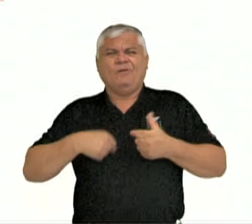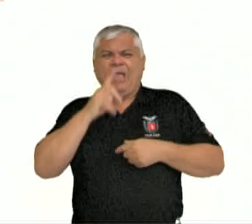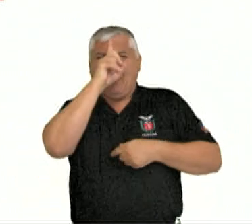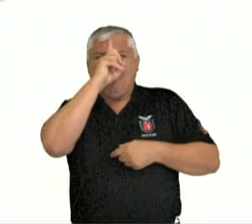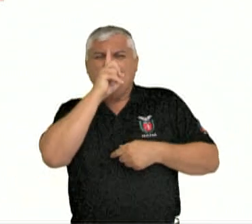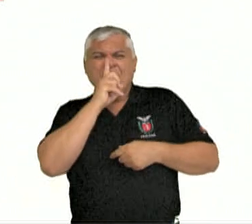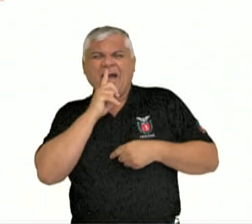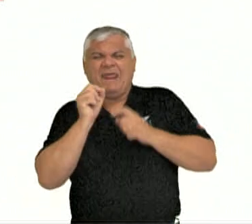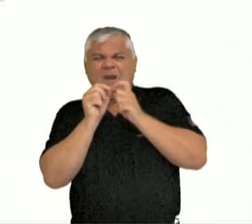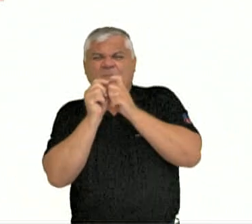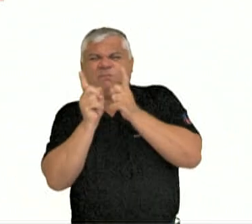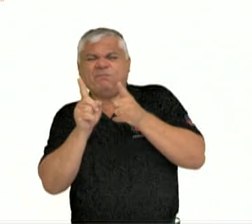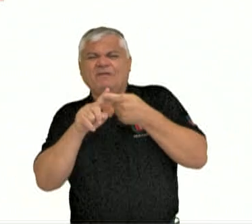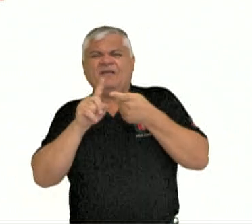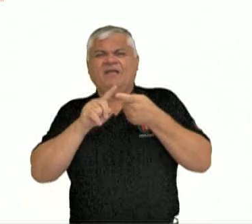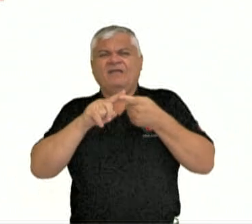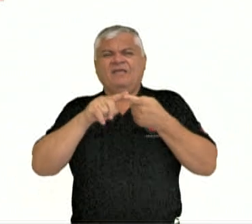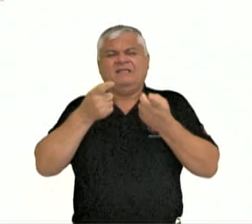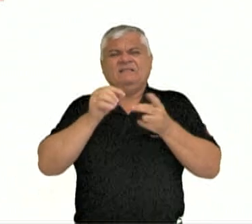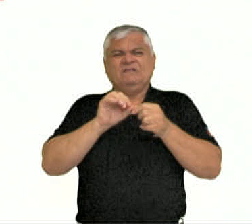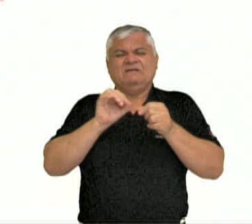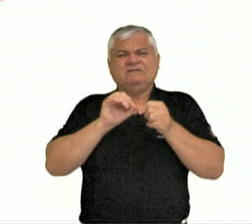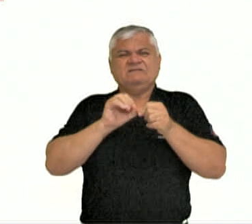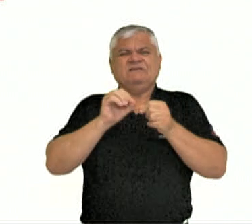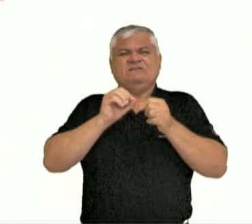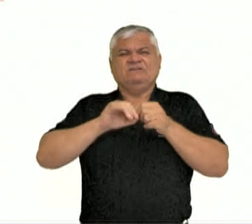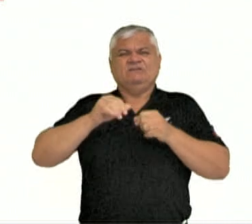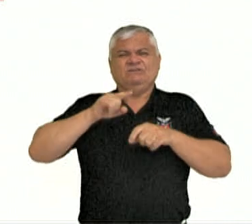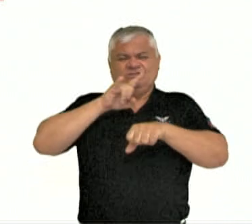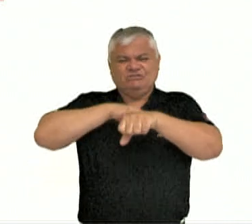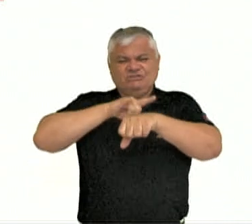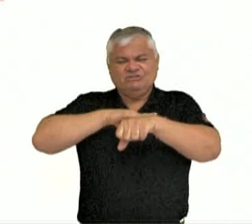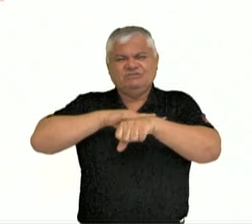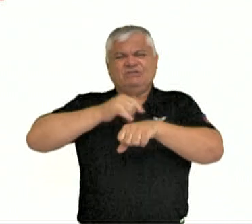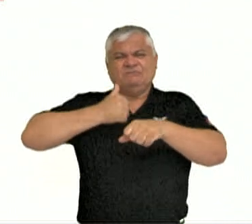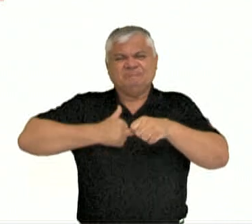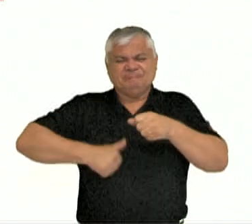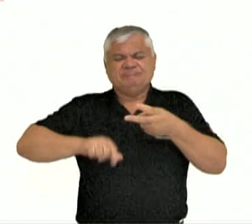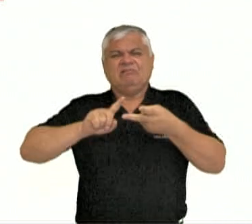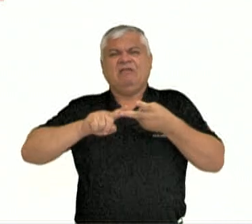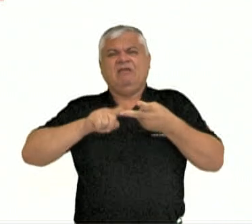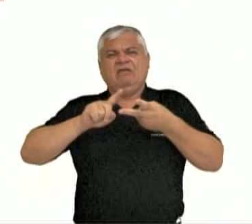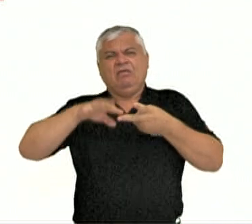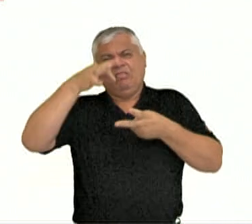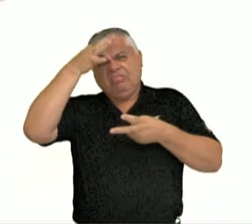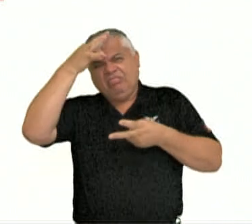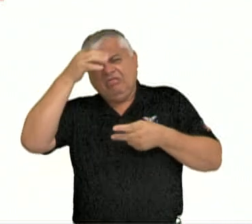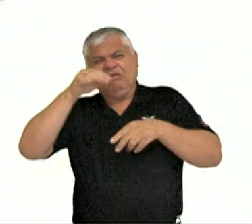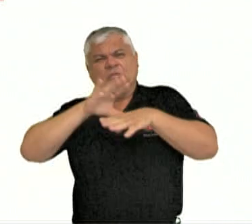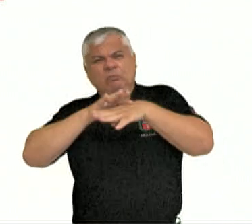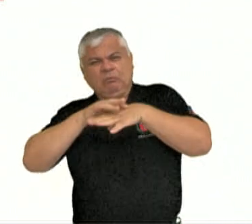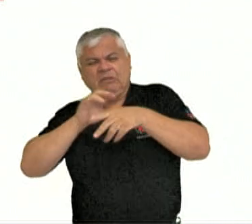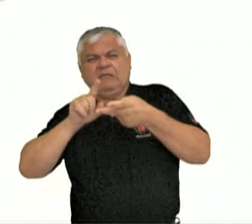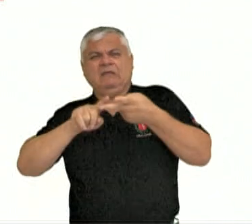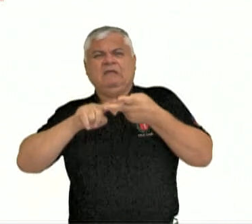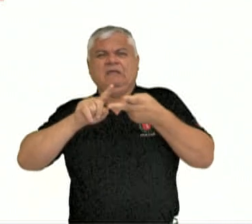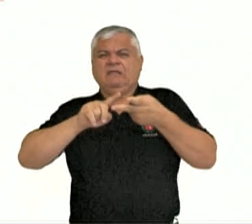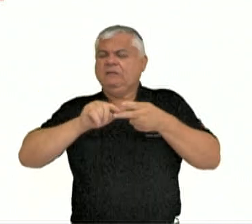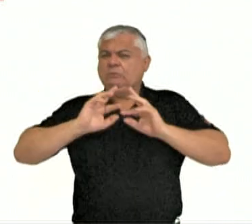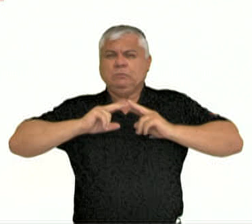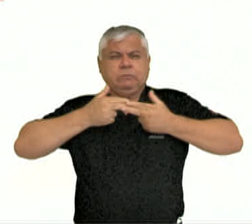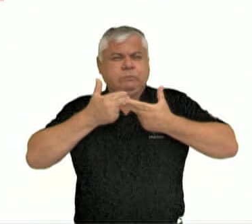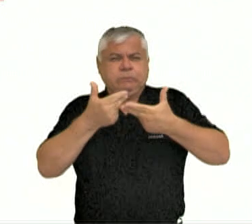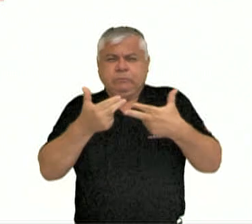vaginite, cistite, epididimite e prostatite, certo? Quando termina com ite, as doenças, ela está relacionada